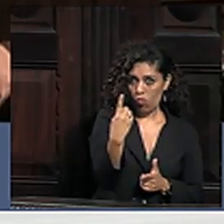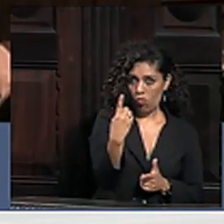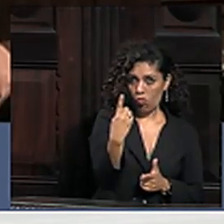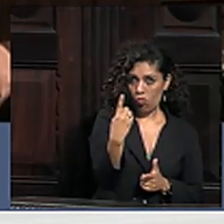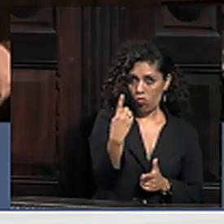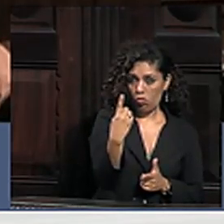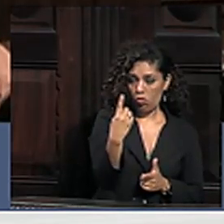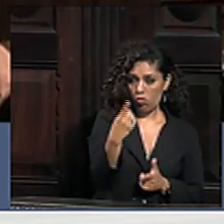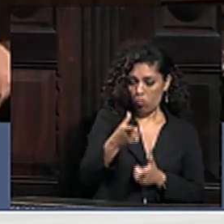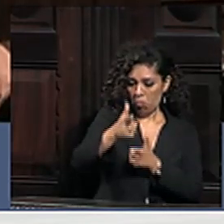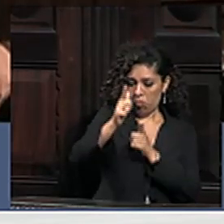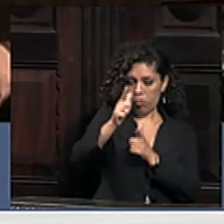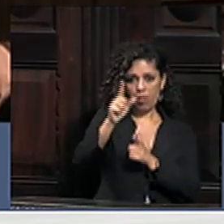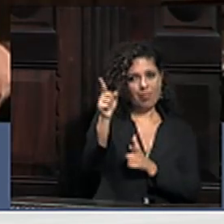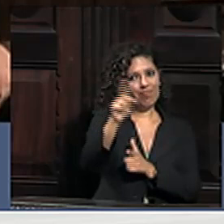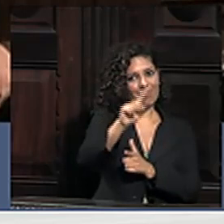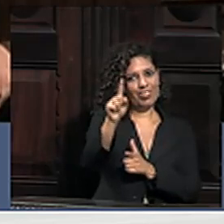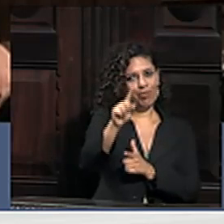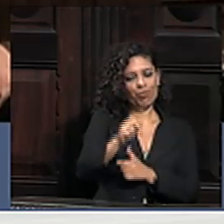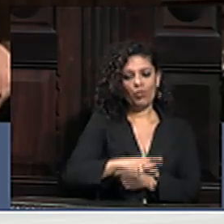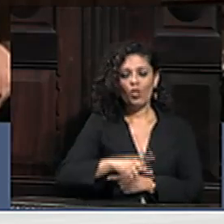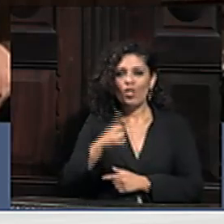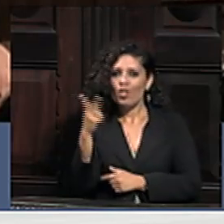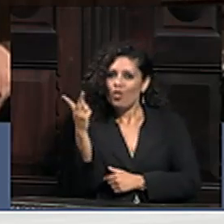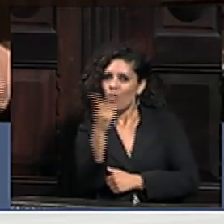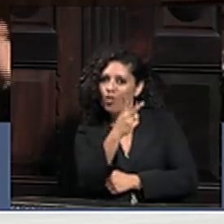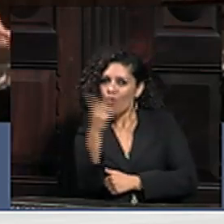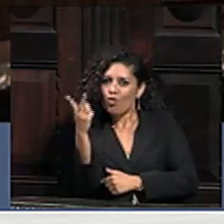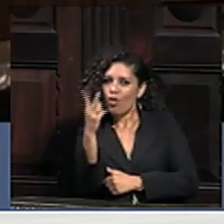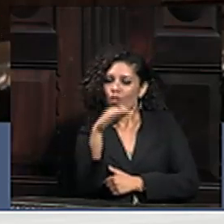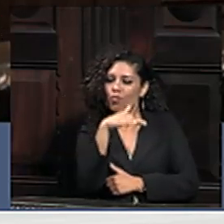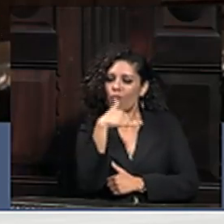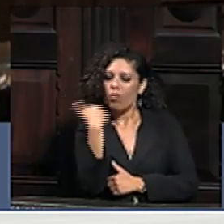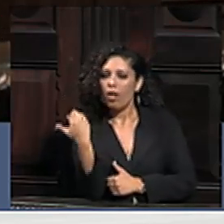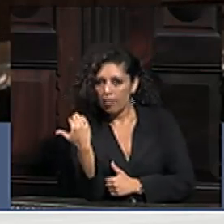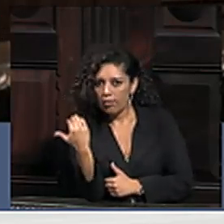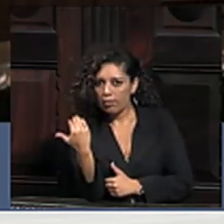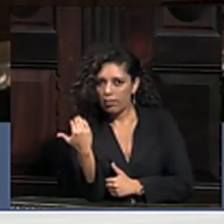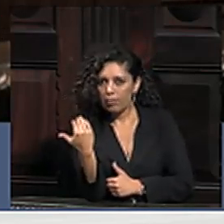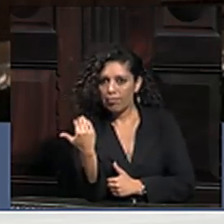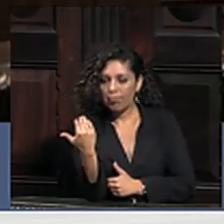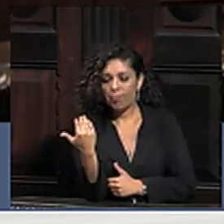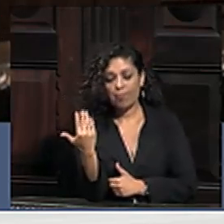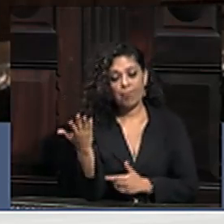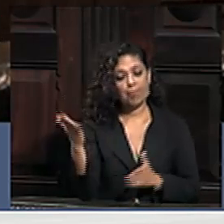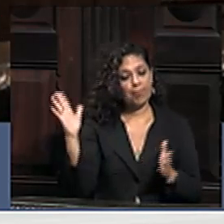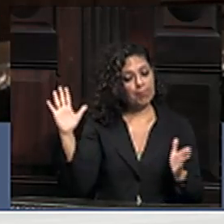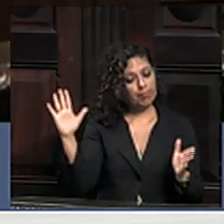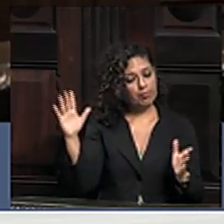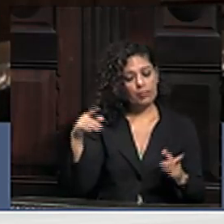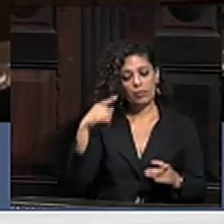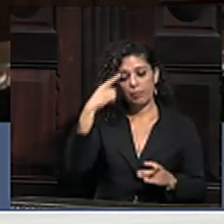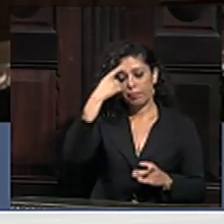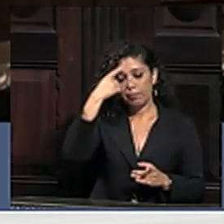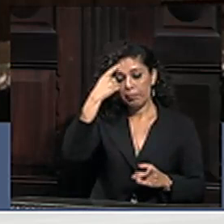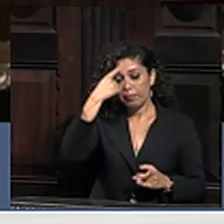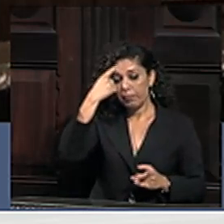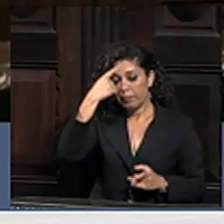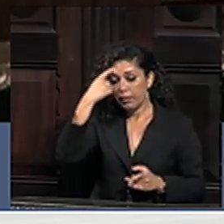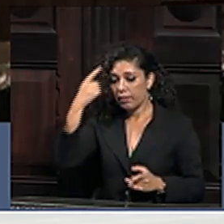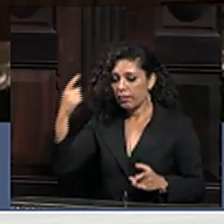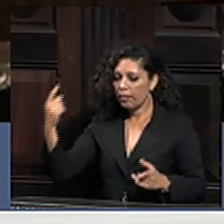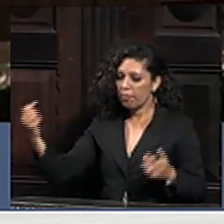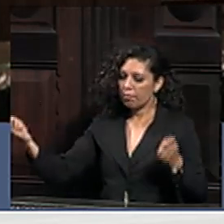militar e o traficante. Então as mentes hoje estão muito